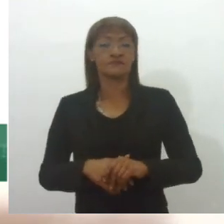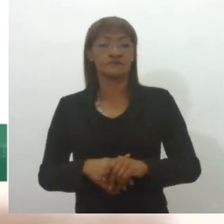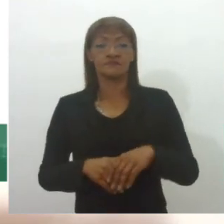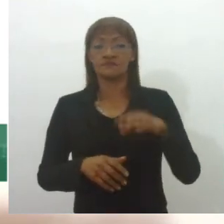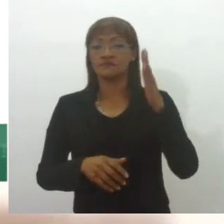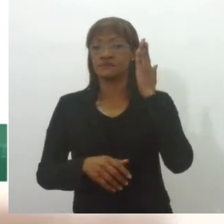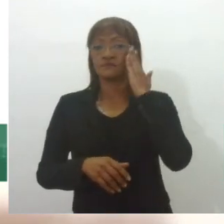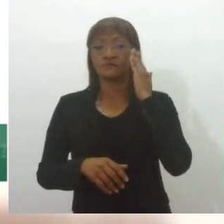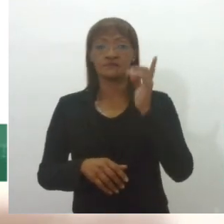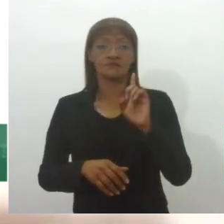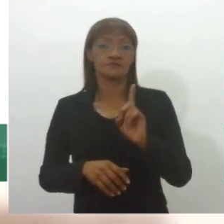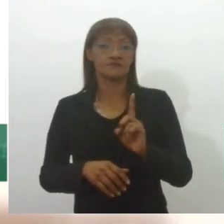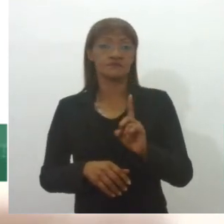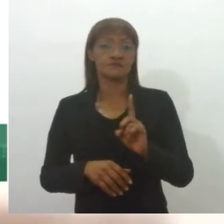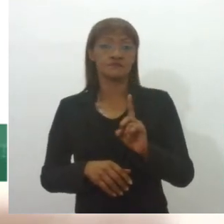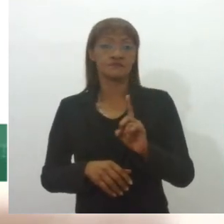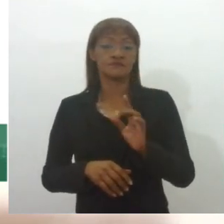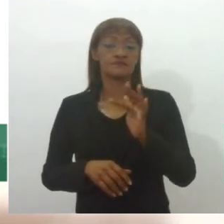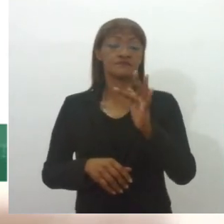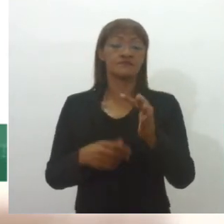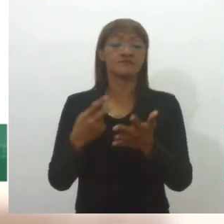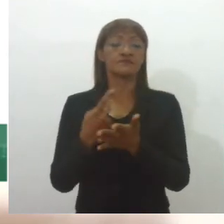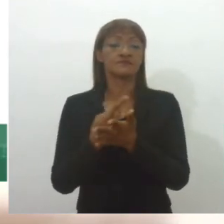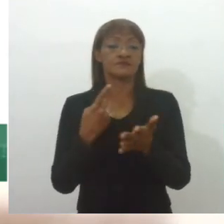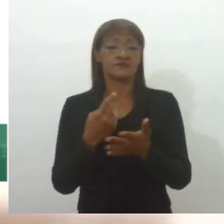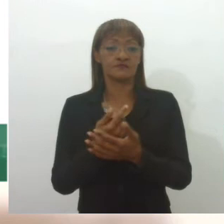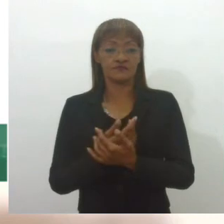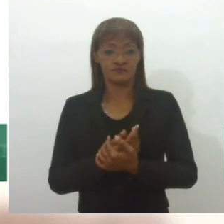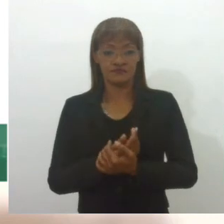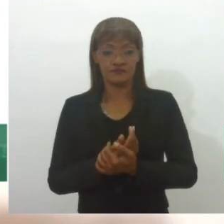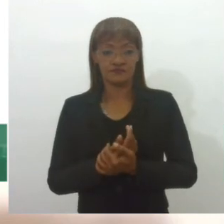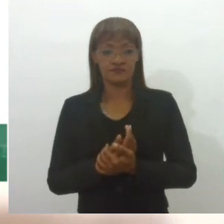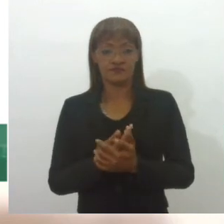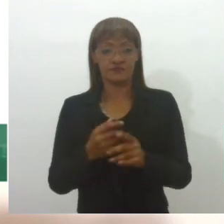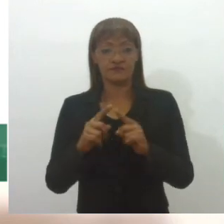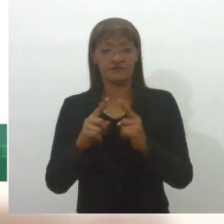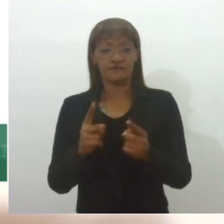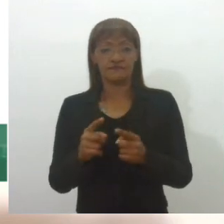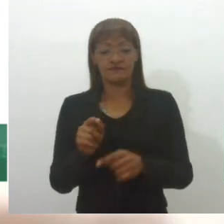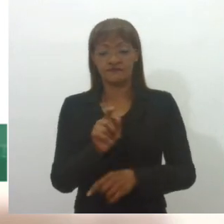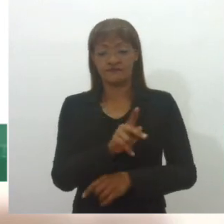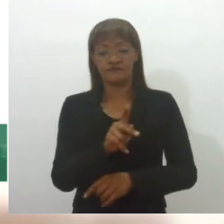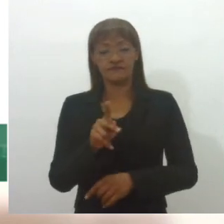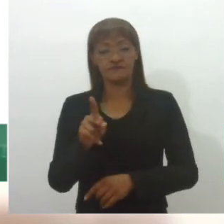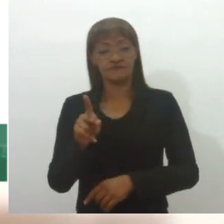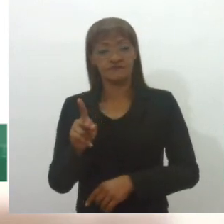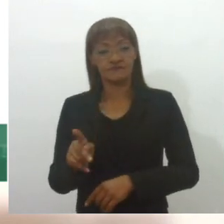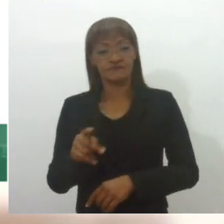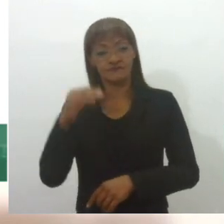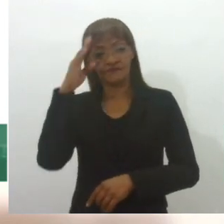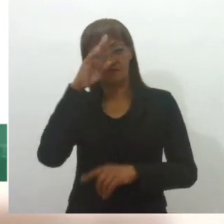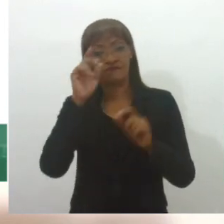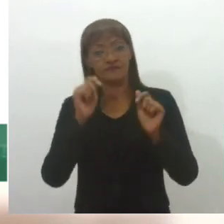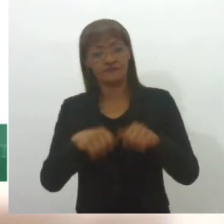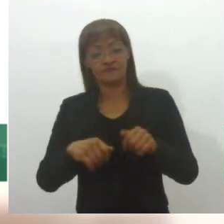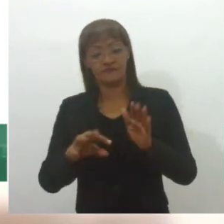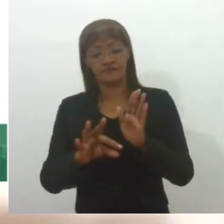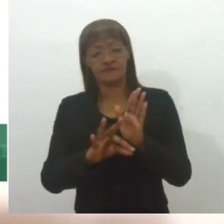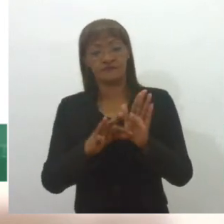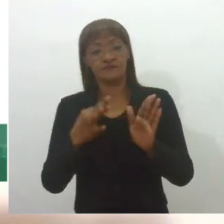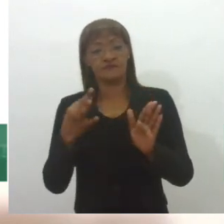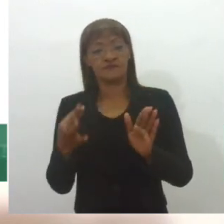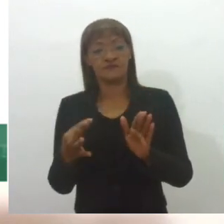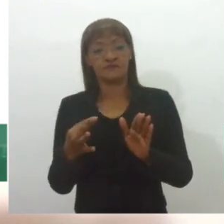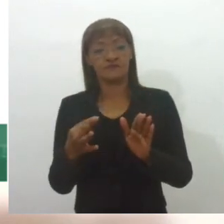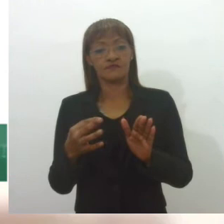acontecer. Eu acredito que o presidente ele venha a sancionar o projeto. Nós estamos no ano de